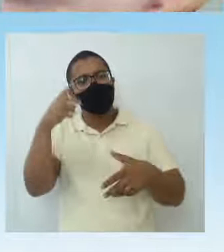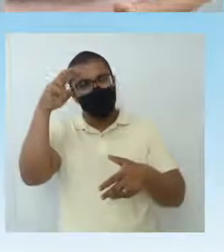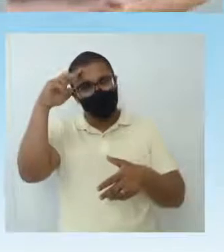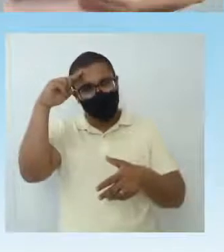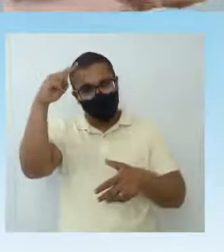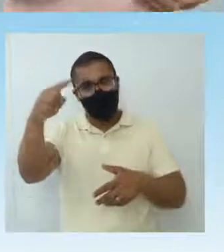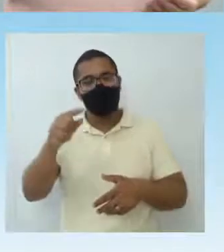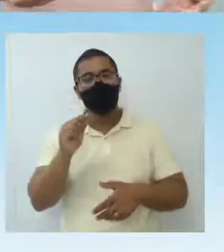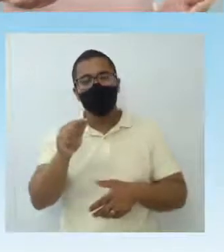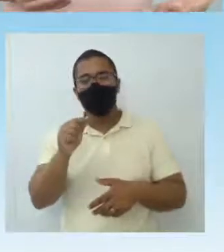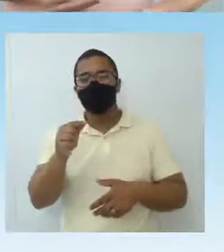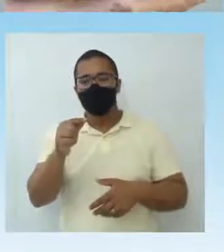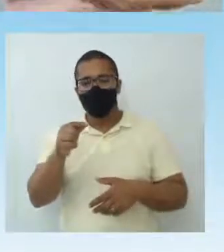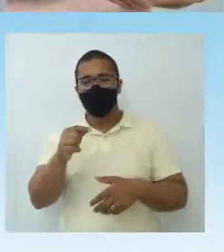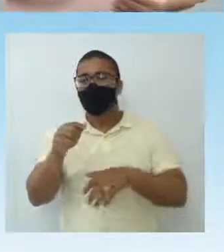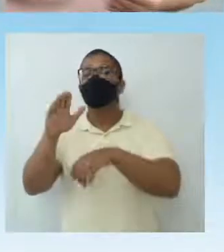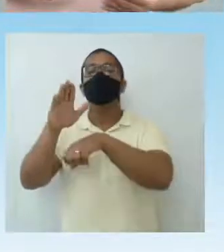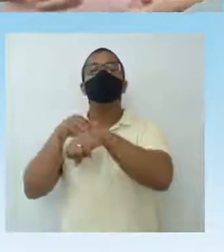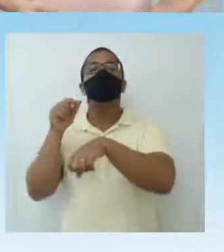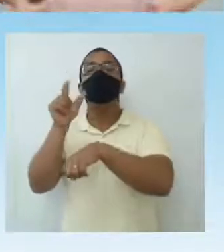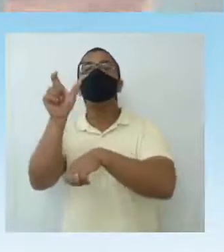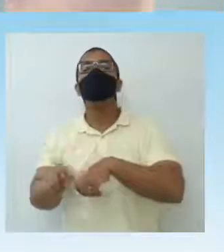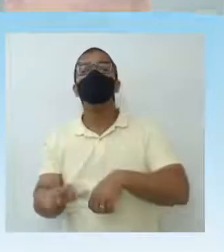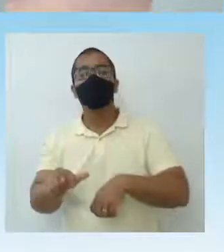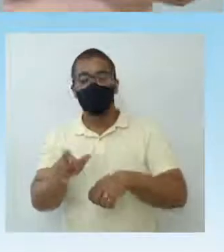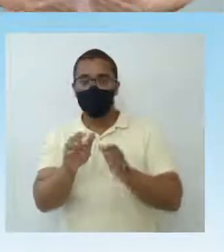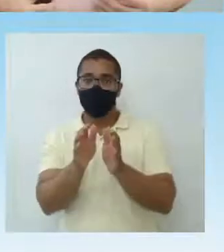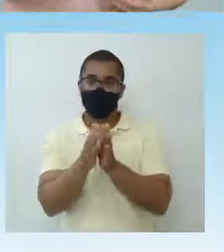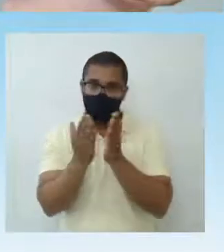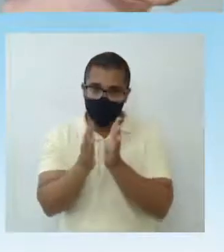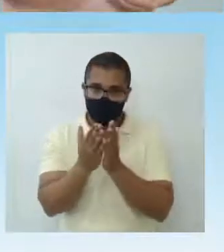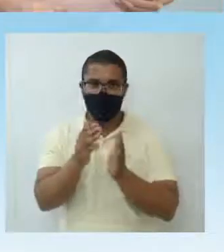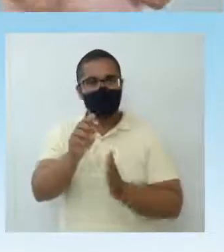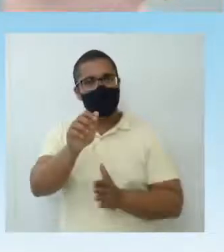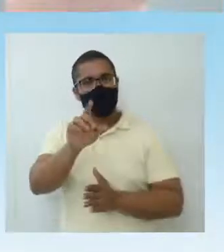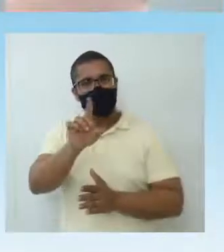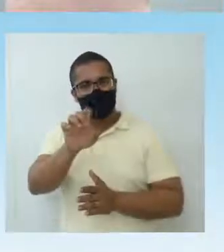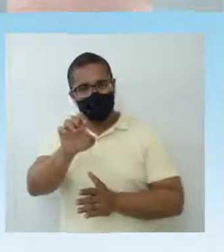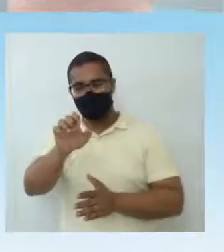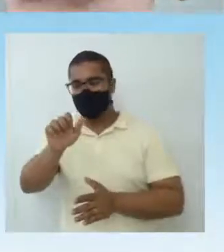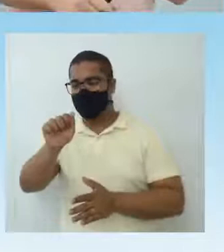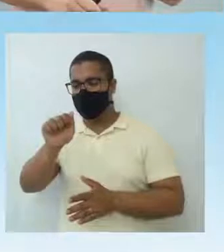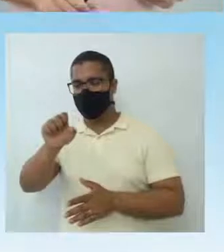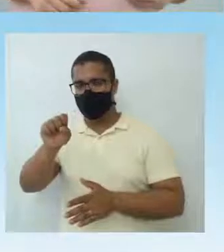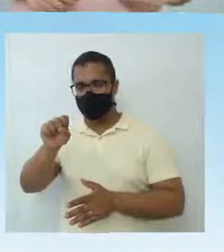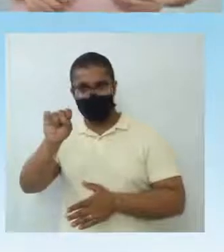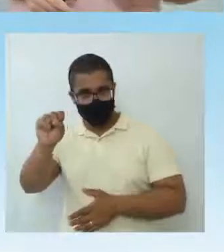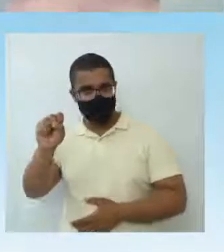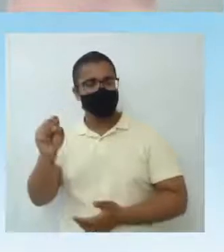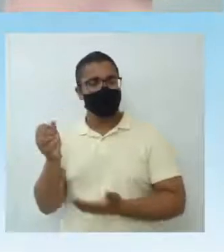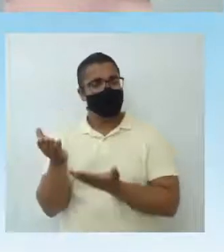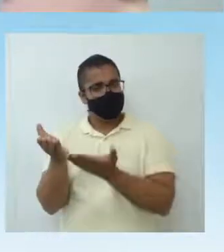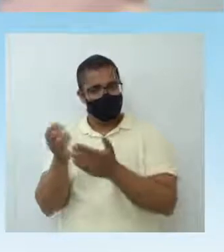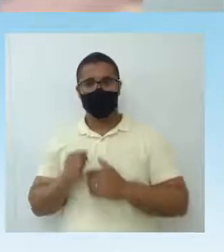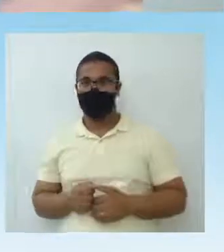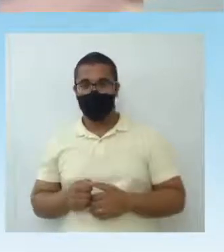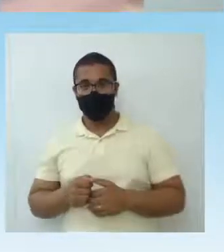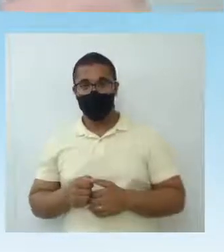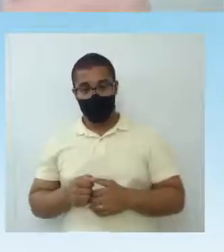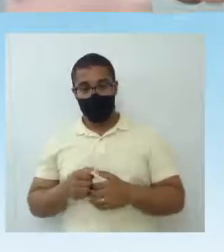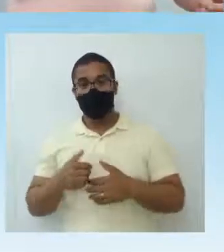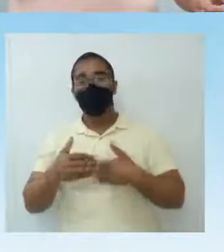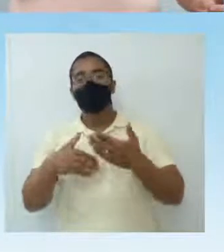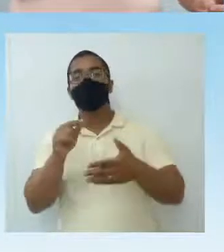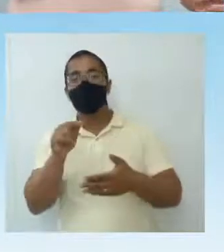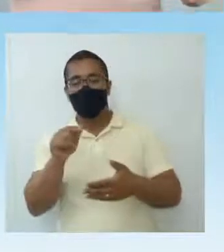ou seja, o apelido dele, conhecido como o quê? O pobrezinho de Assis. E mais adiante nós temos: ajudava seu pai